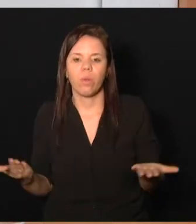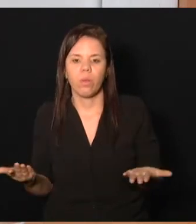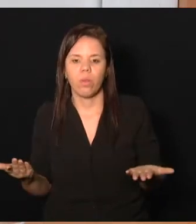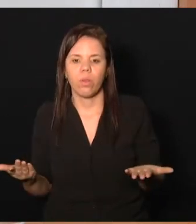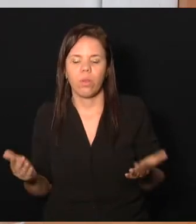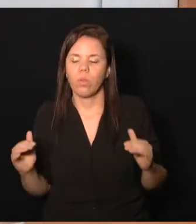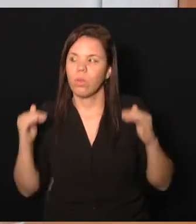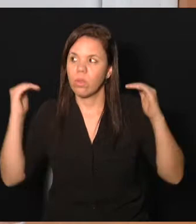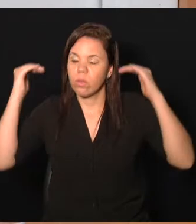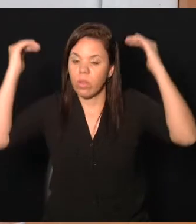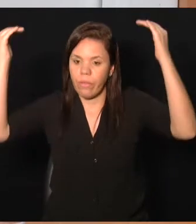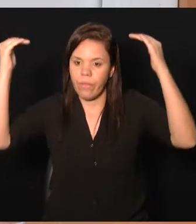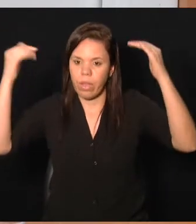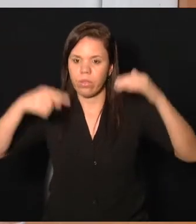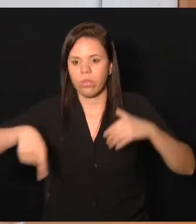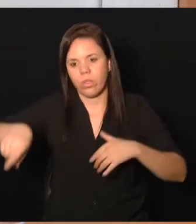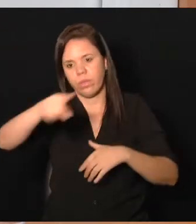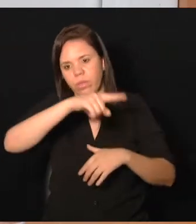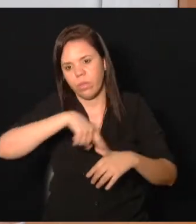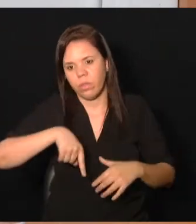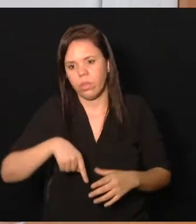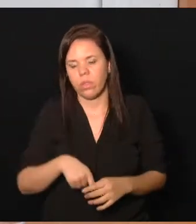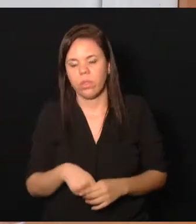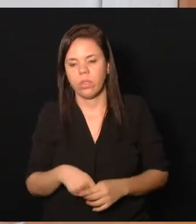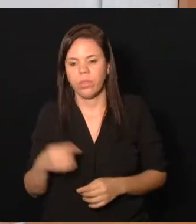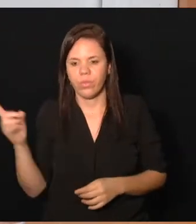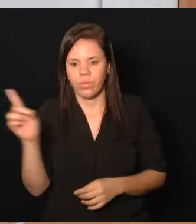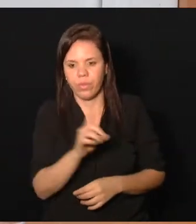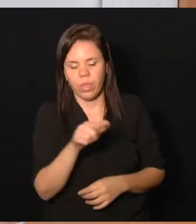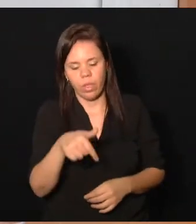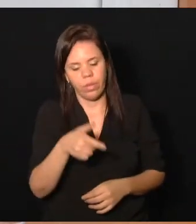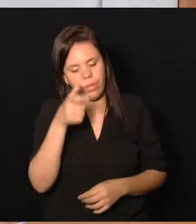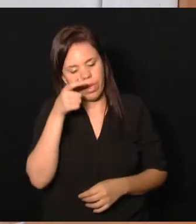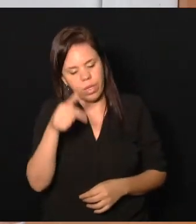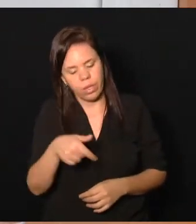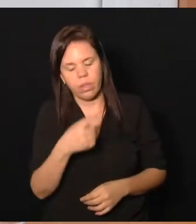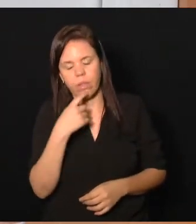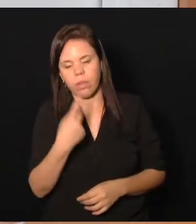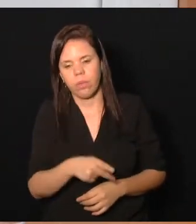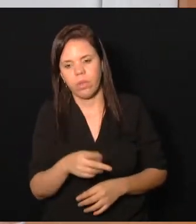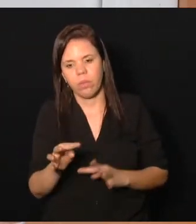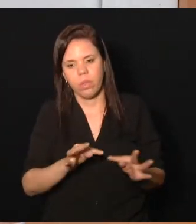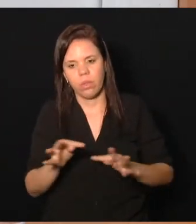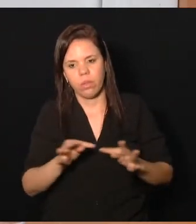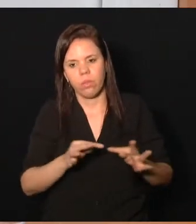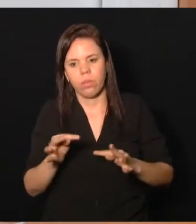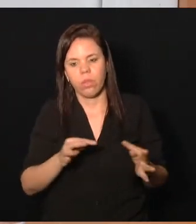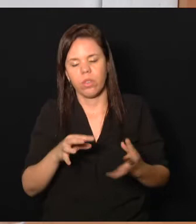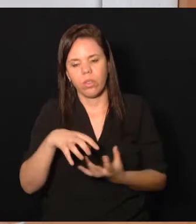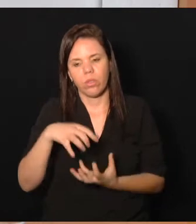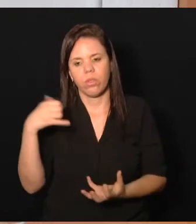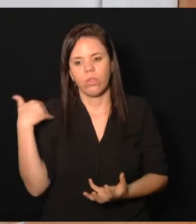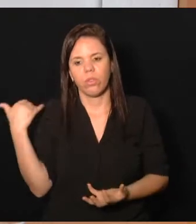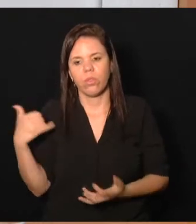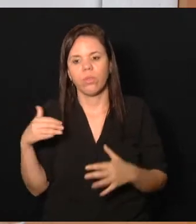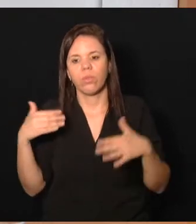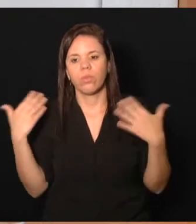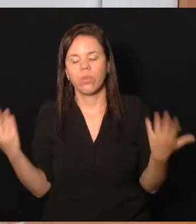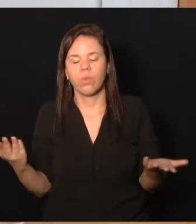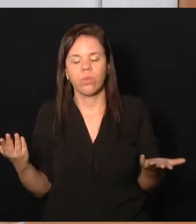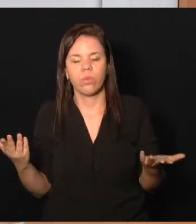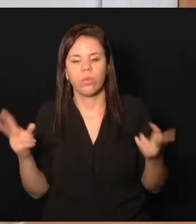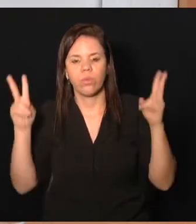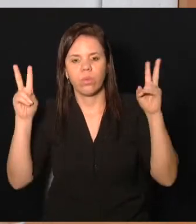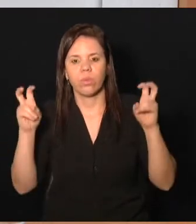os avanços que vocês veem aqui na cidade de Campinas, já para o tratamento do idoso, e quais são os